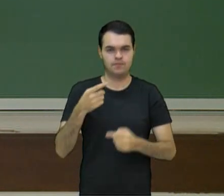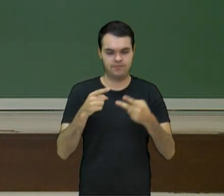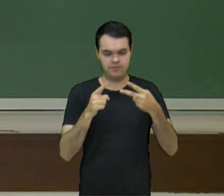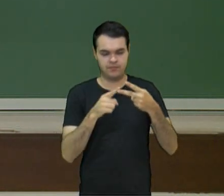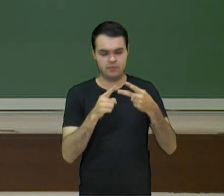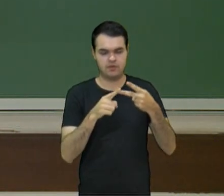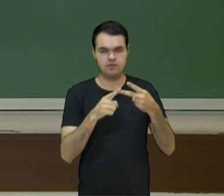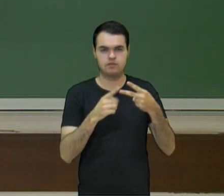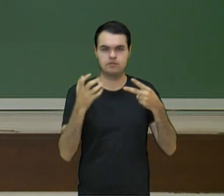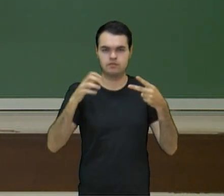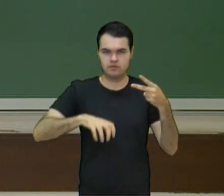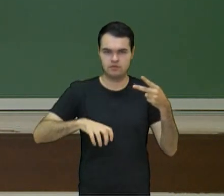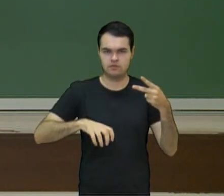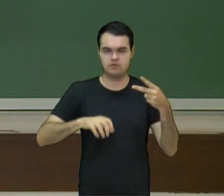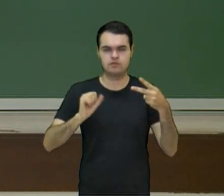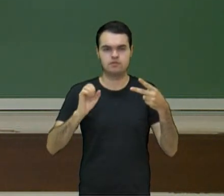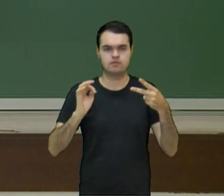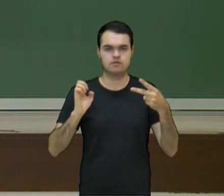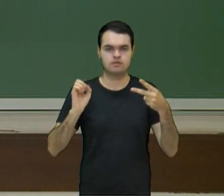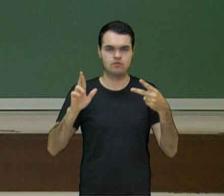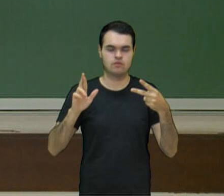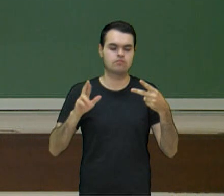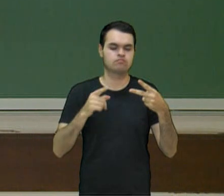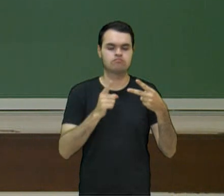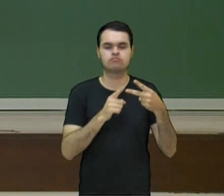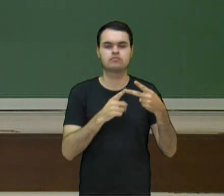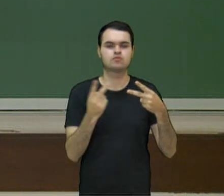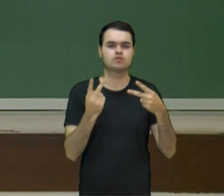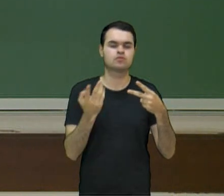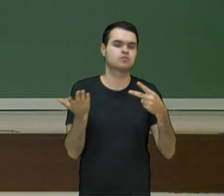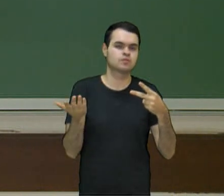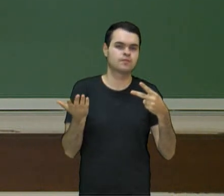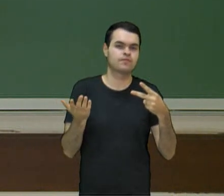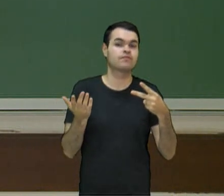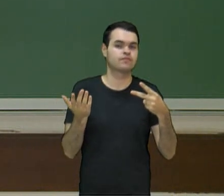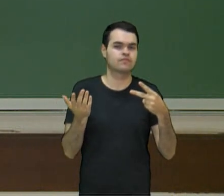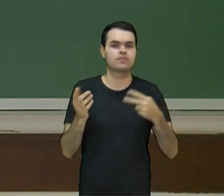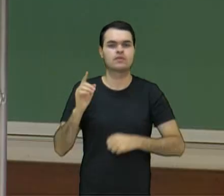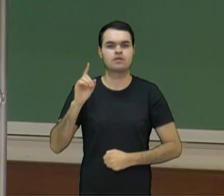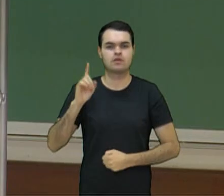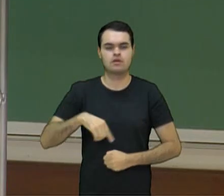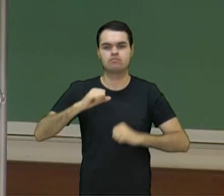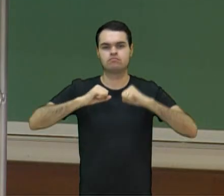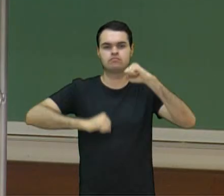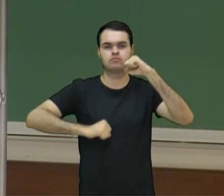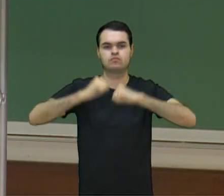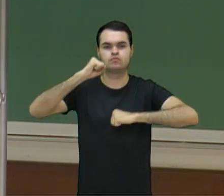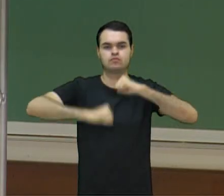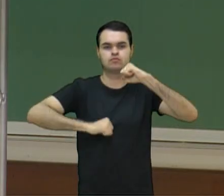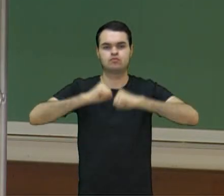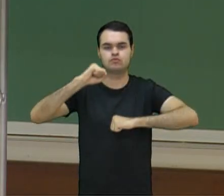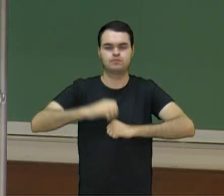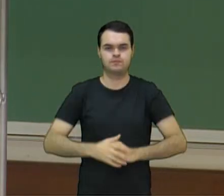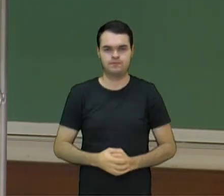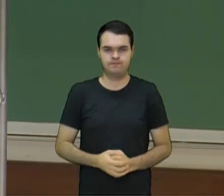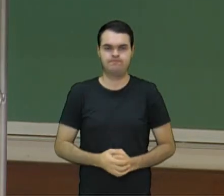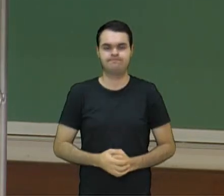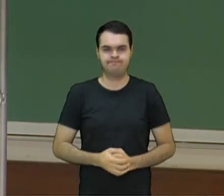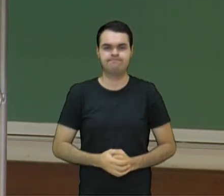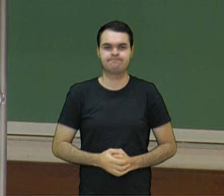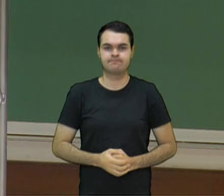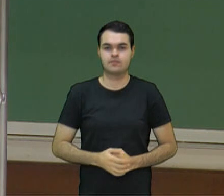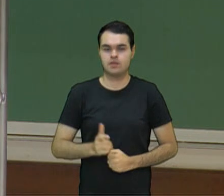setor. Lembra do segundo setor da economia? Qual é? Tadã! É a indústria. Então,